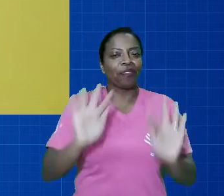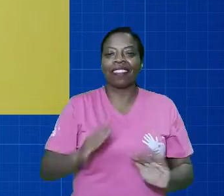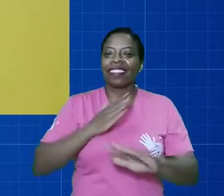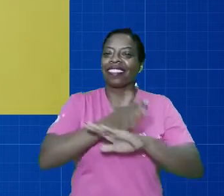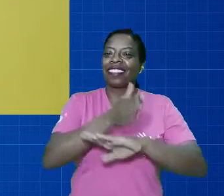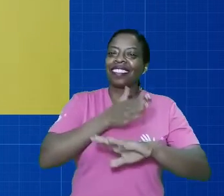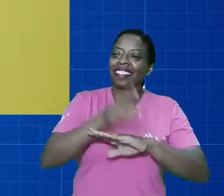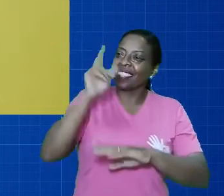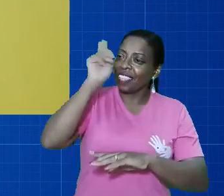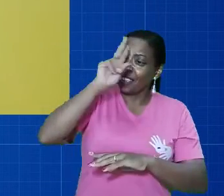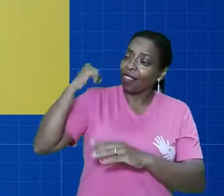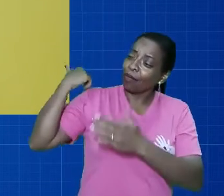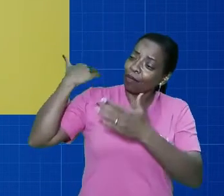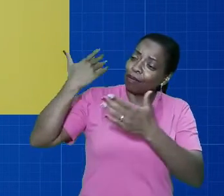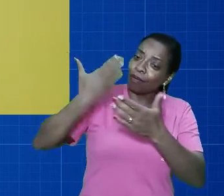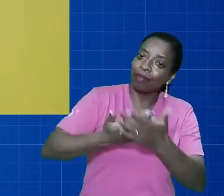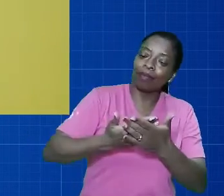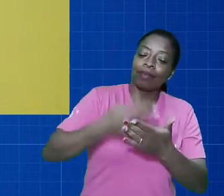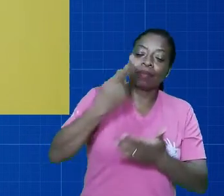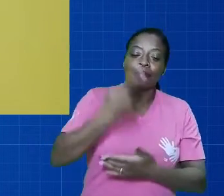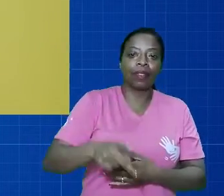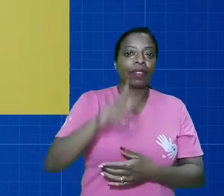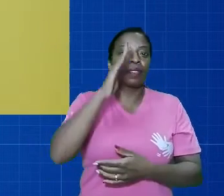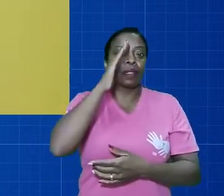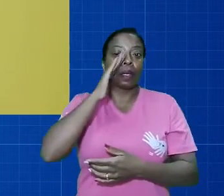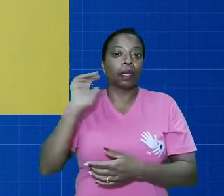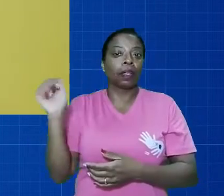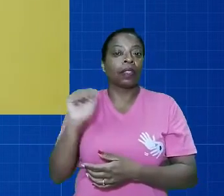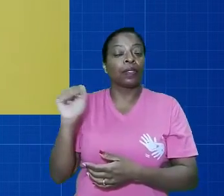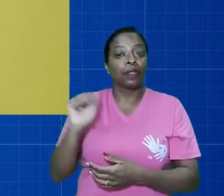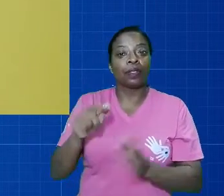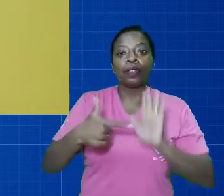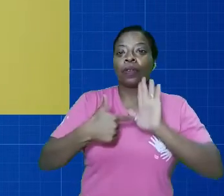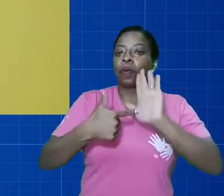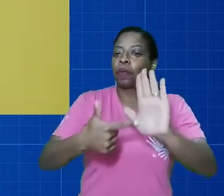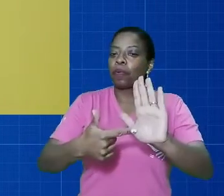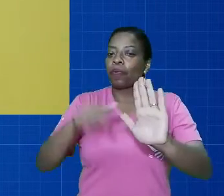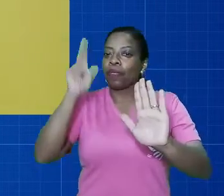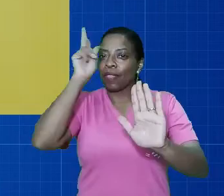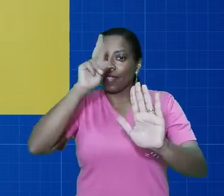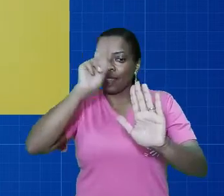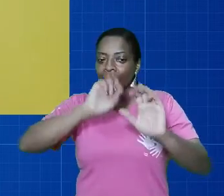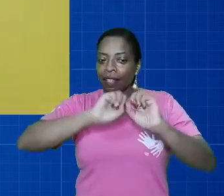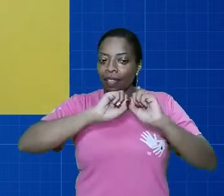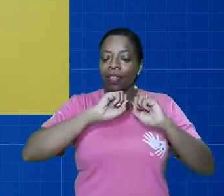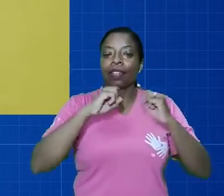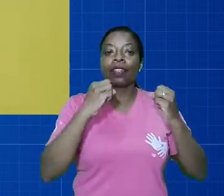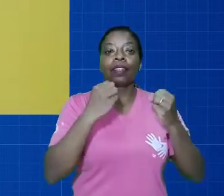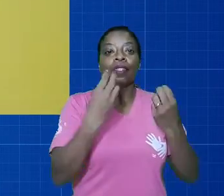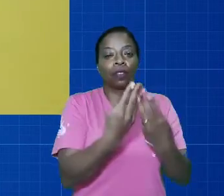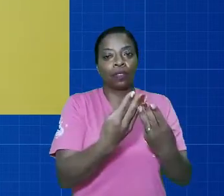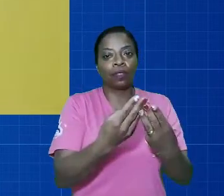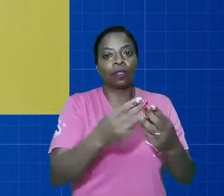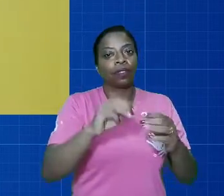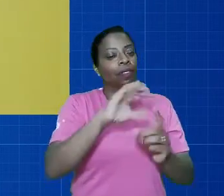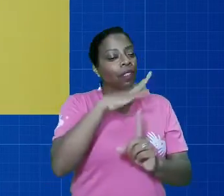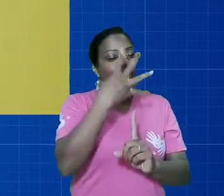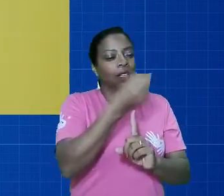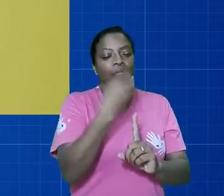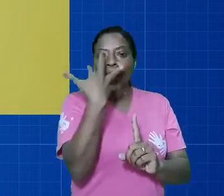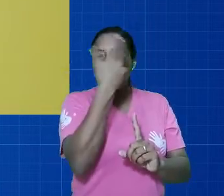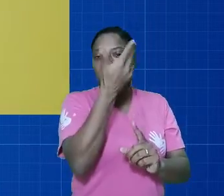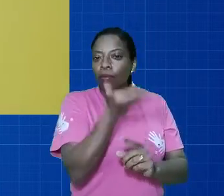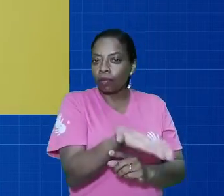Araucária, né? Que a história da oficina é uma história muito bonita, né? E é um espaço que deu certo.